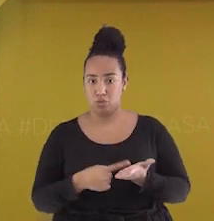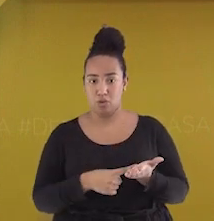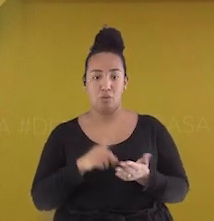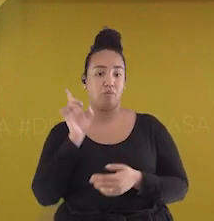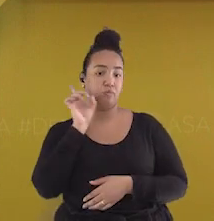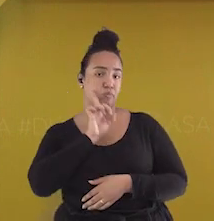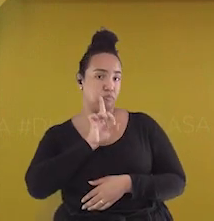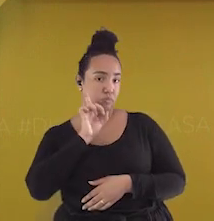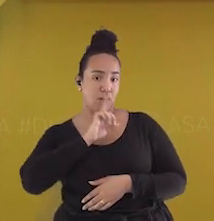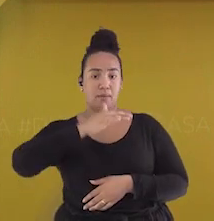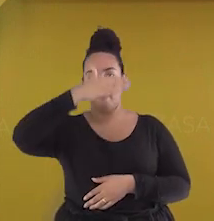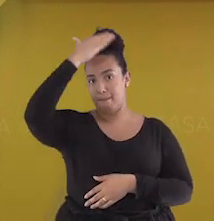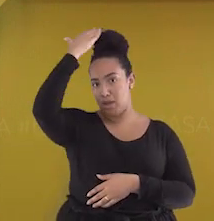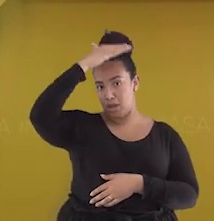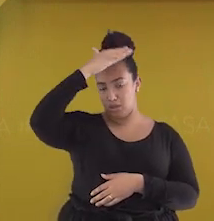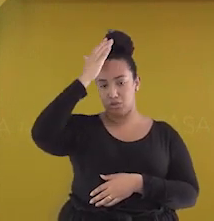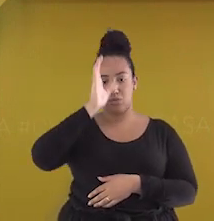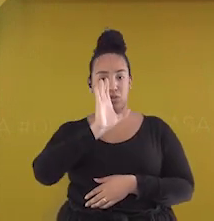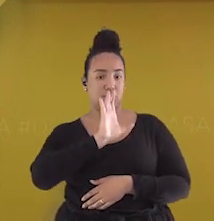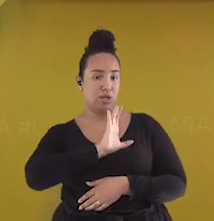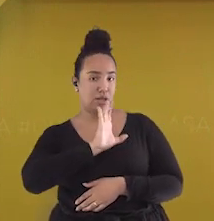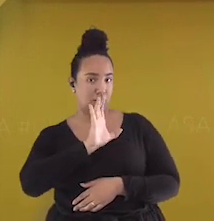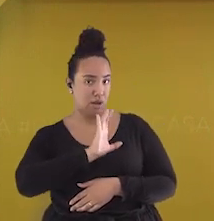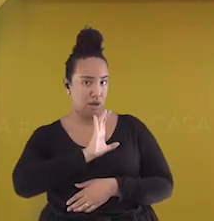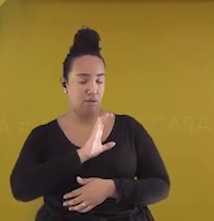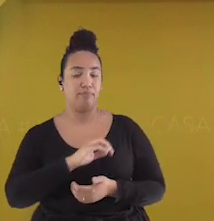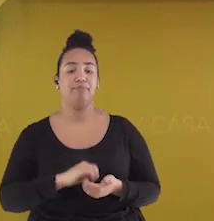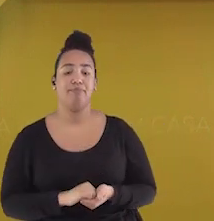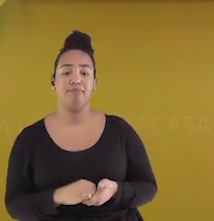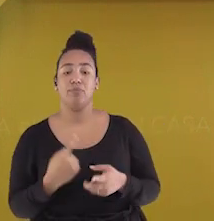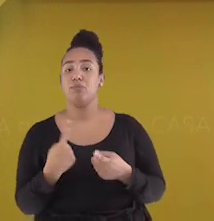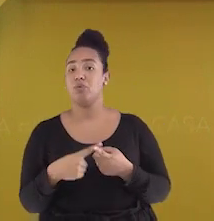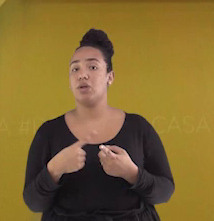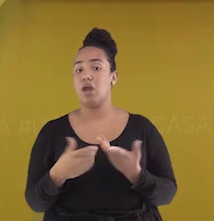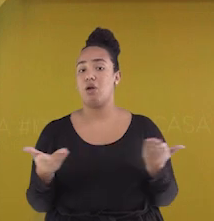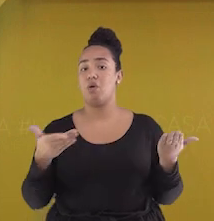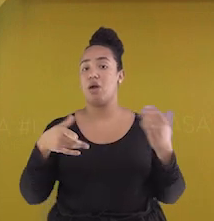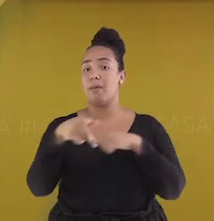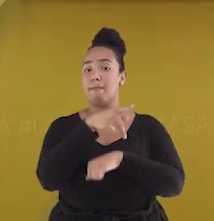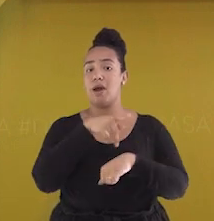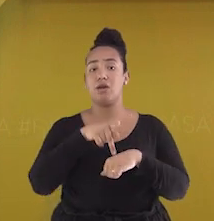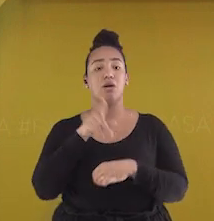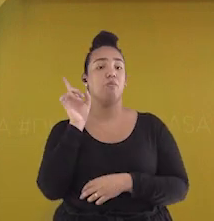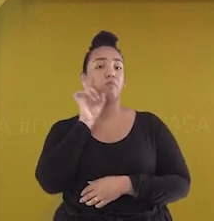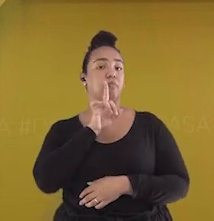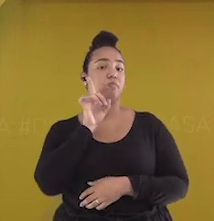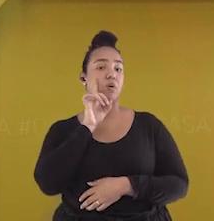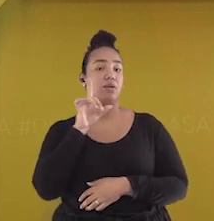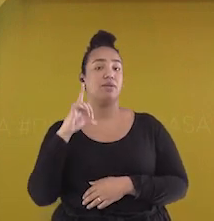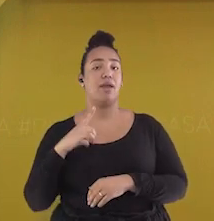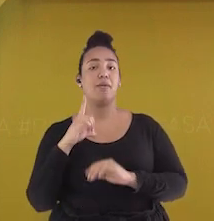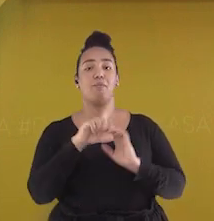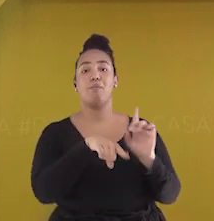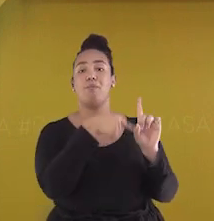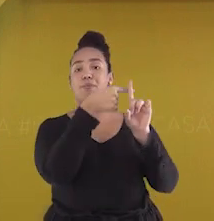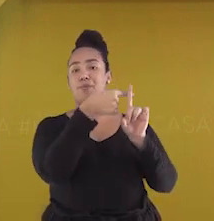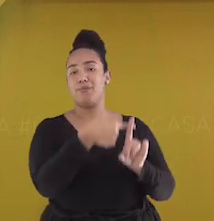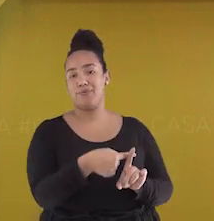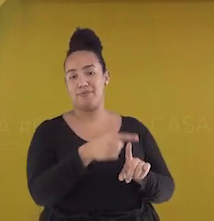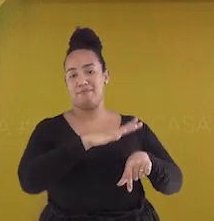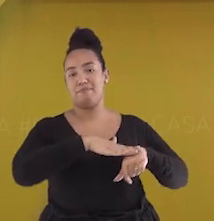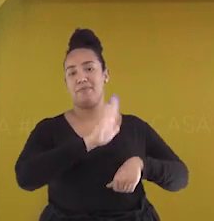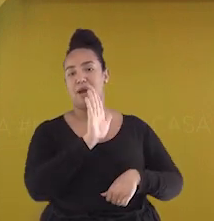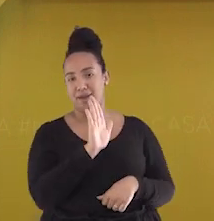Unidos-México-Canadá, é o que significa a sigla, no qual os Estados Unidos obtiveram maiores vantagens